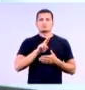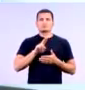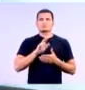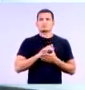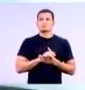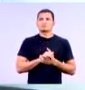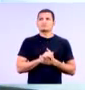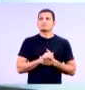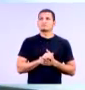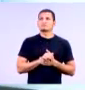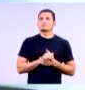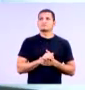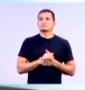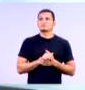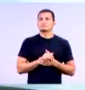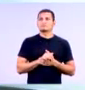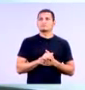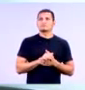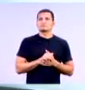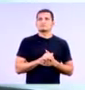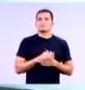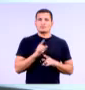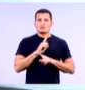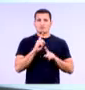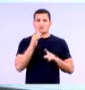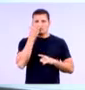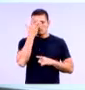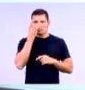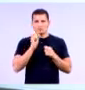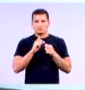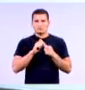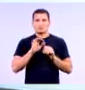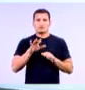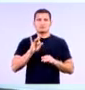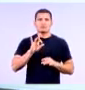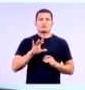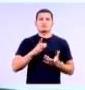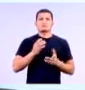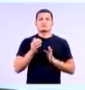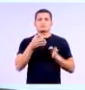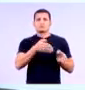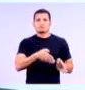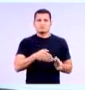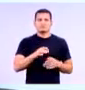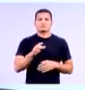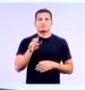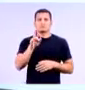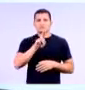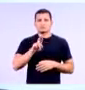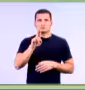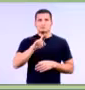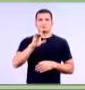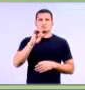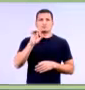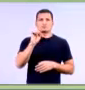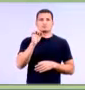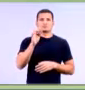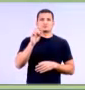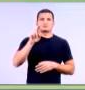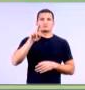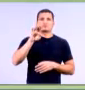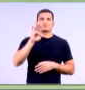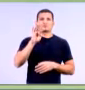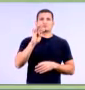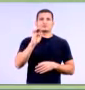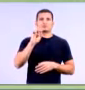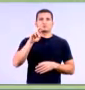Mas não é muito fácil a gente fazer isso, né? São casos muito específicos de utilizar destrutores. Bem,